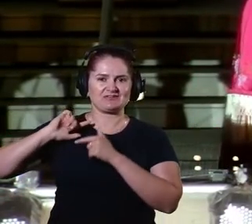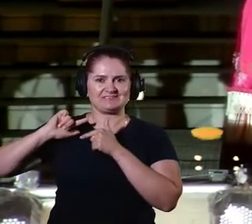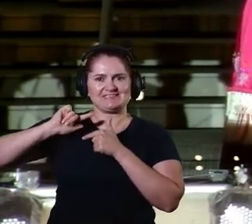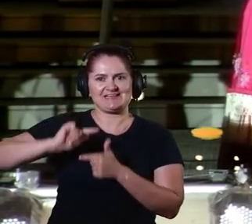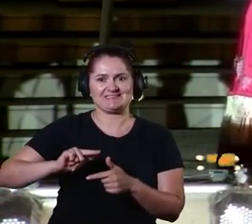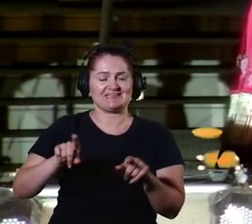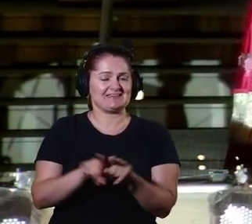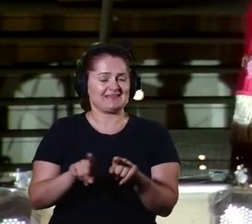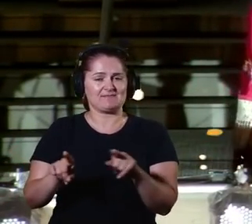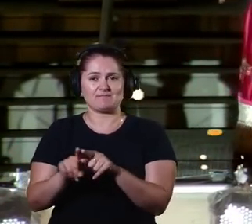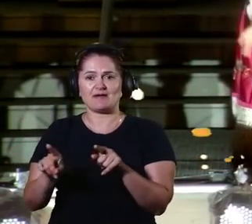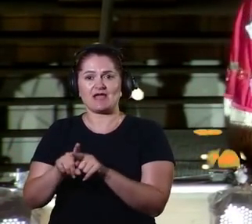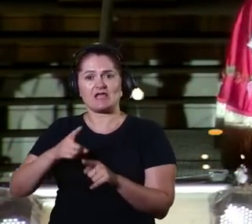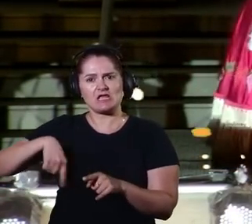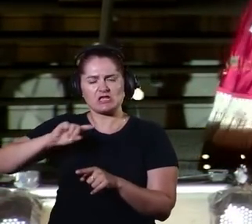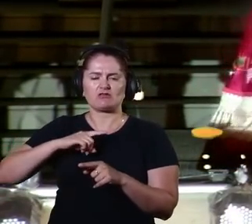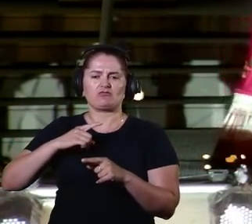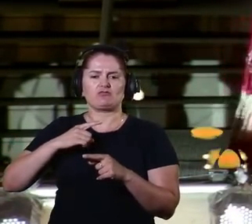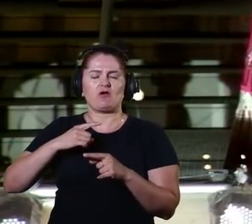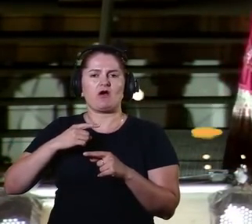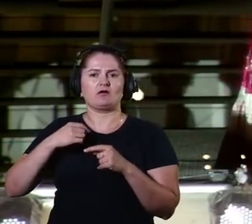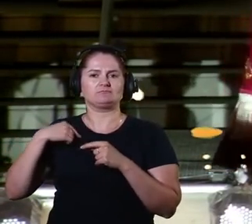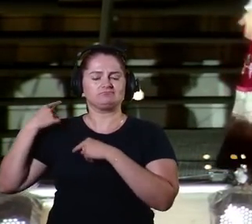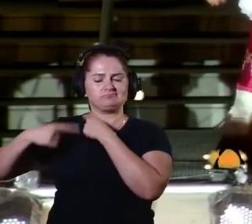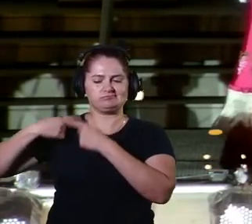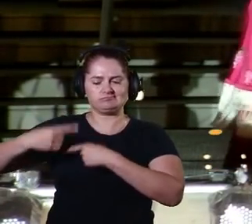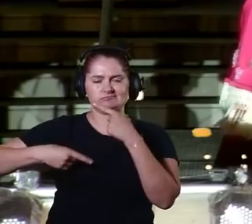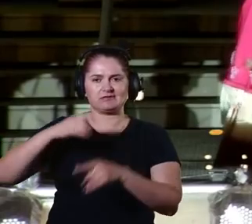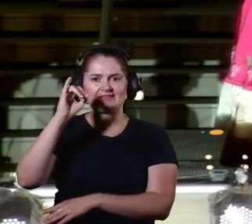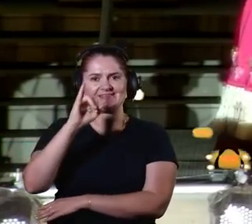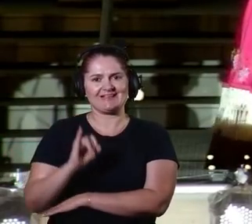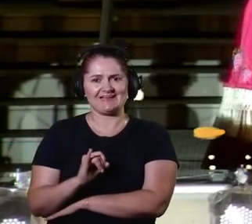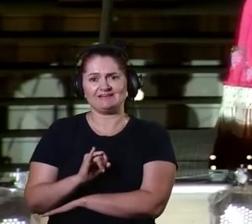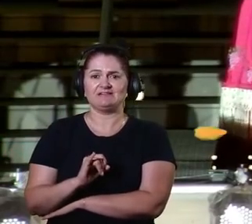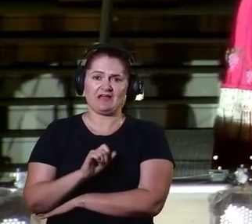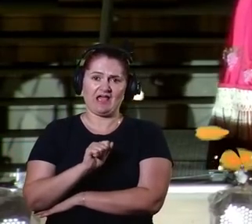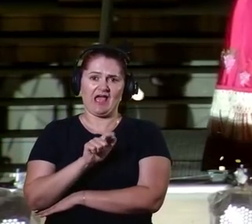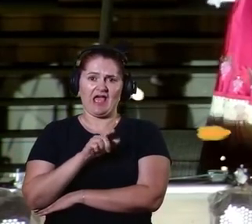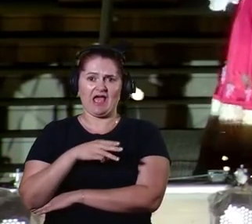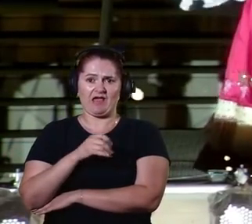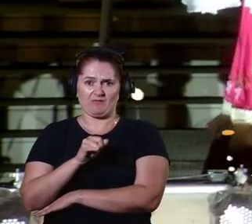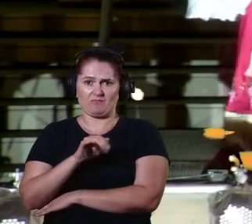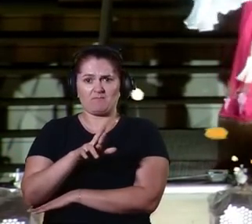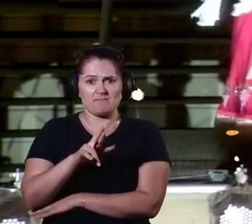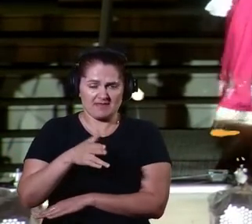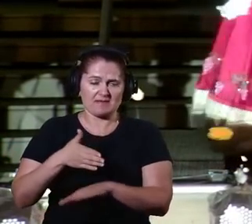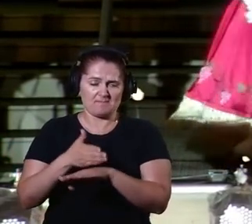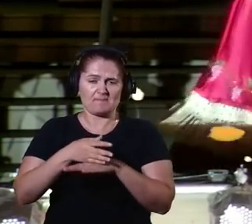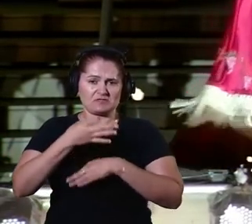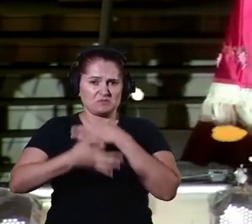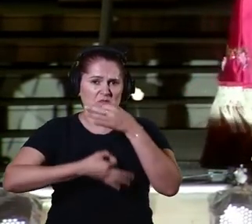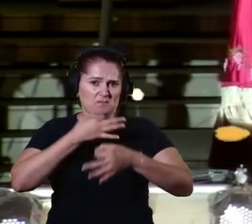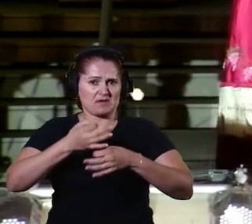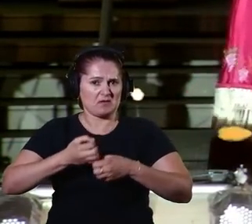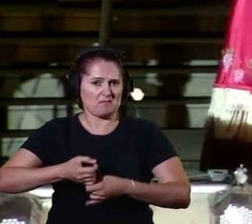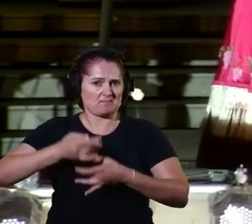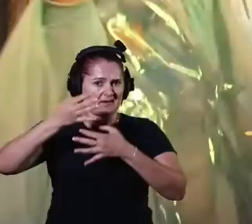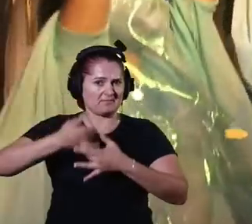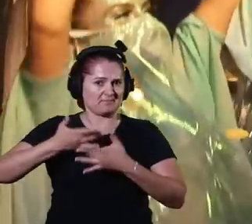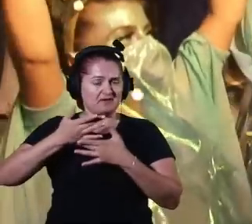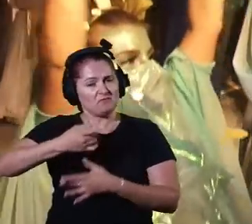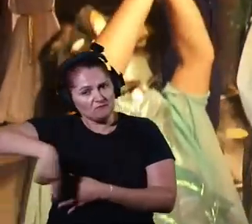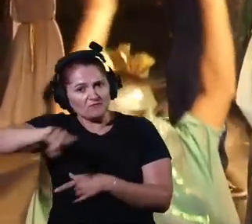e origens italianas. Forte abraço. Tá aí o Almir Adami também participando. E deixe seu